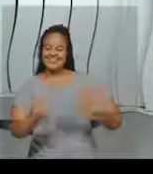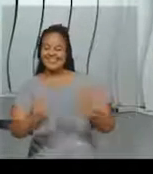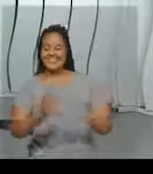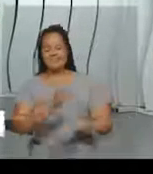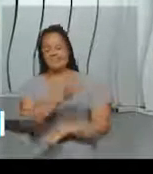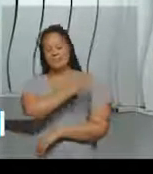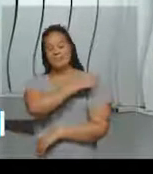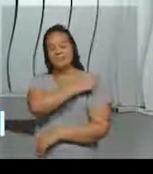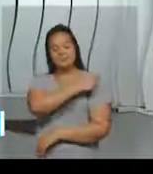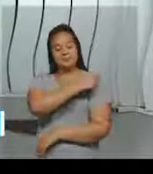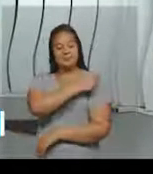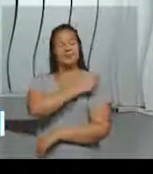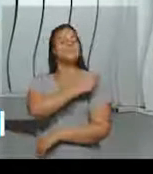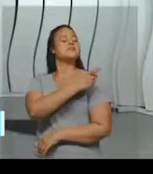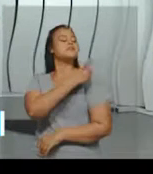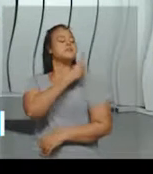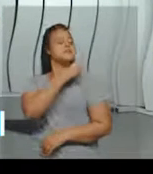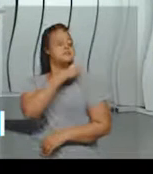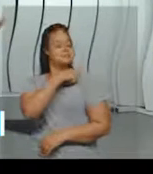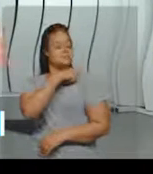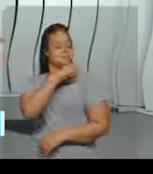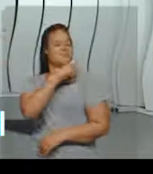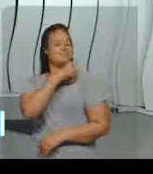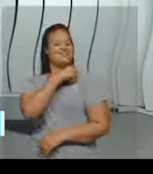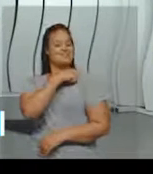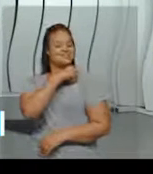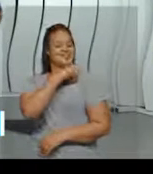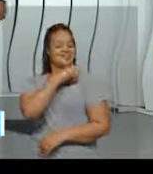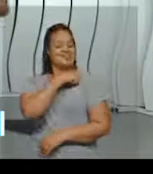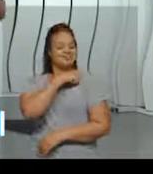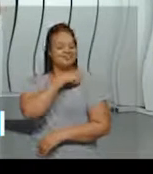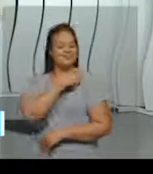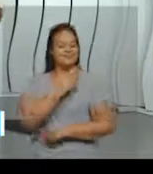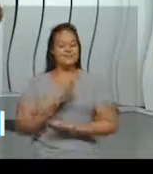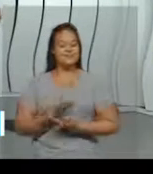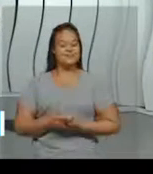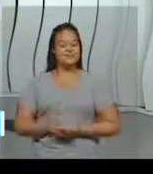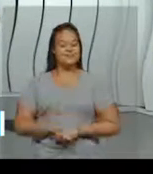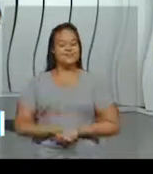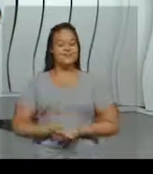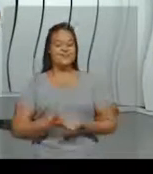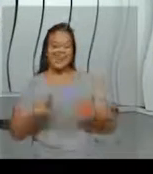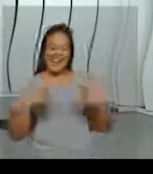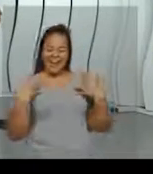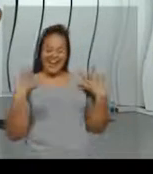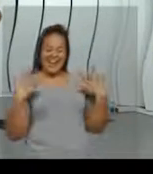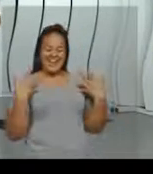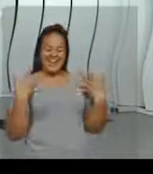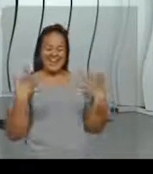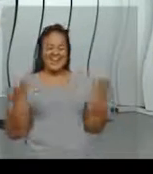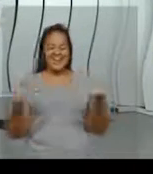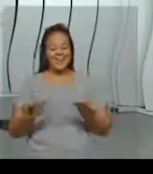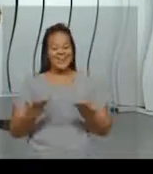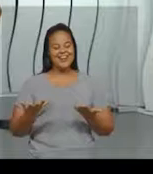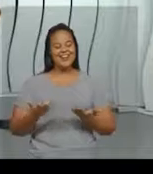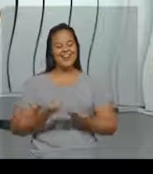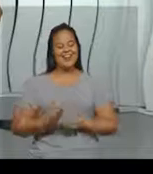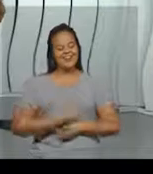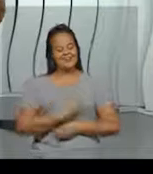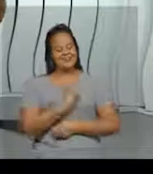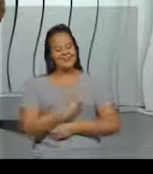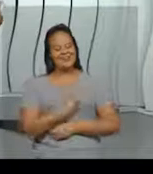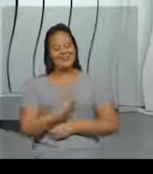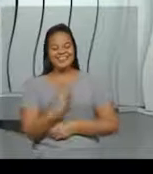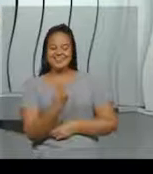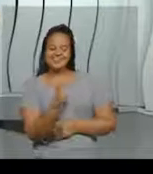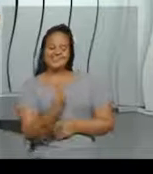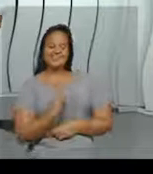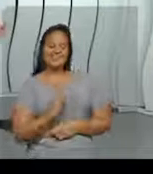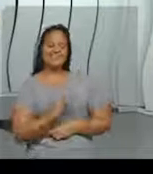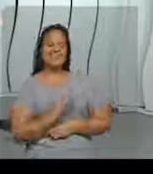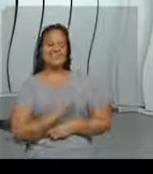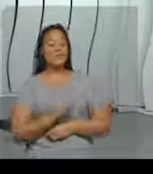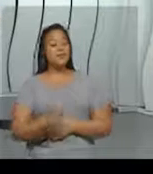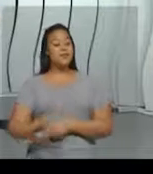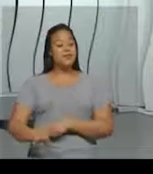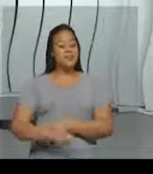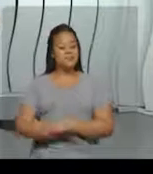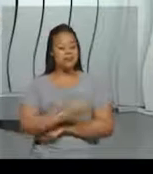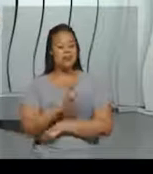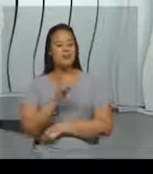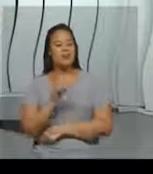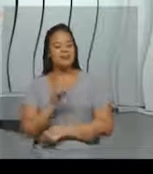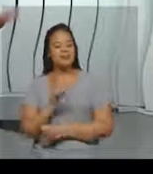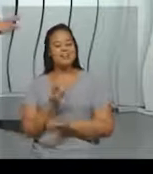Olá, estudantes do primeiro ano do ensino médio. Estou muito alegre de estar aqui com vocês no ciclo 5,